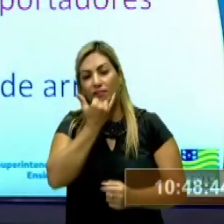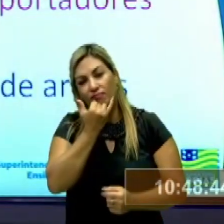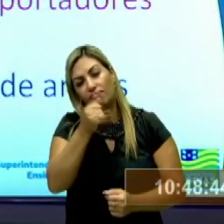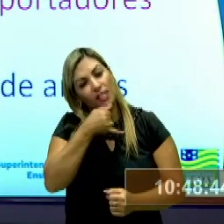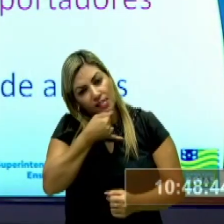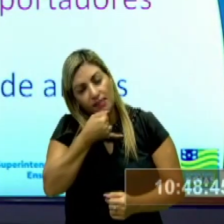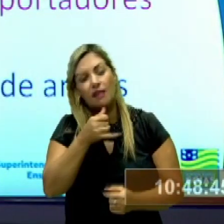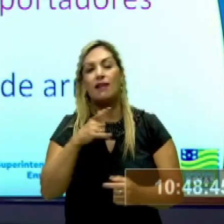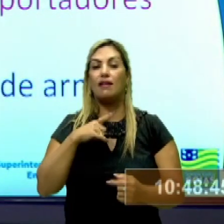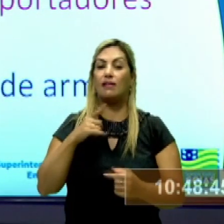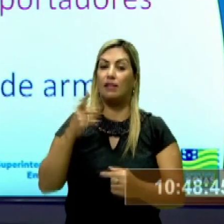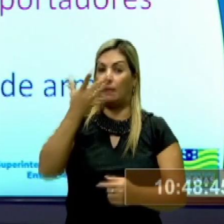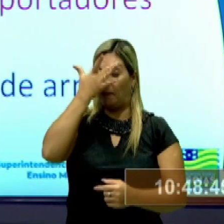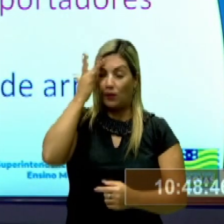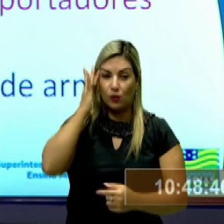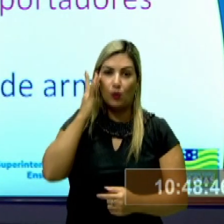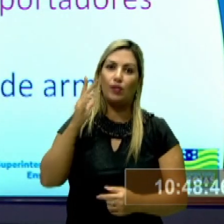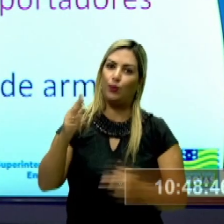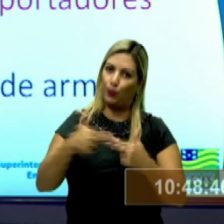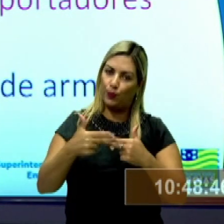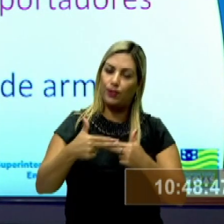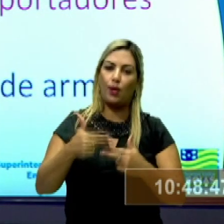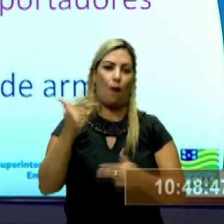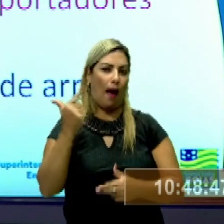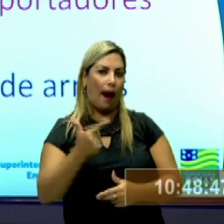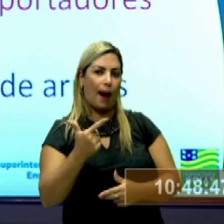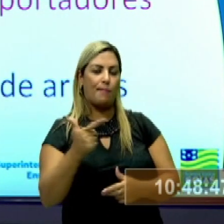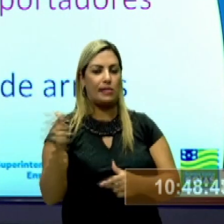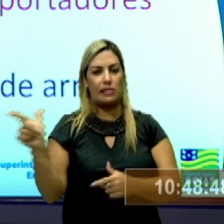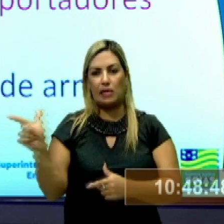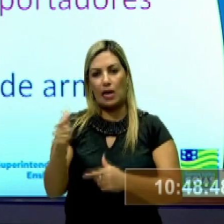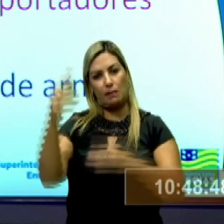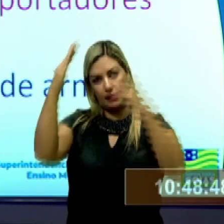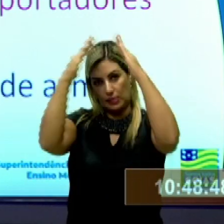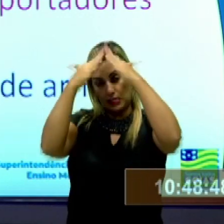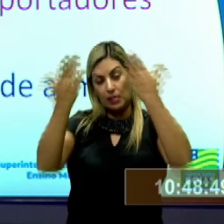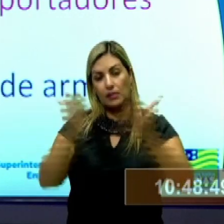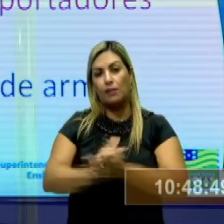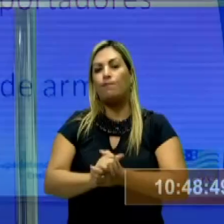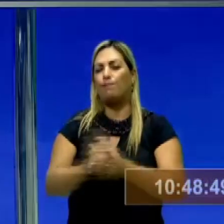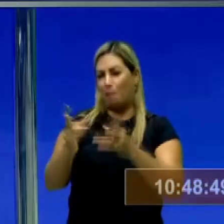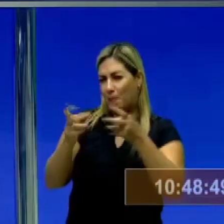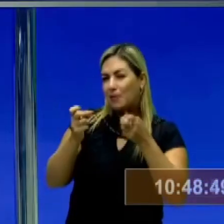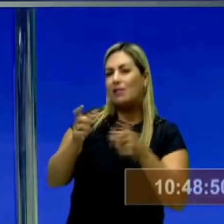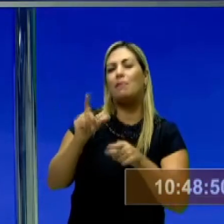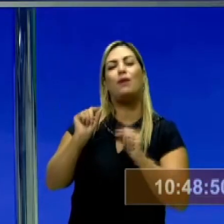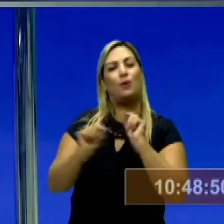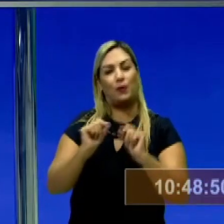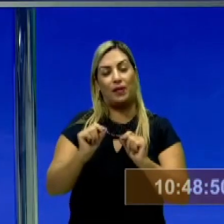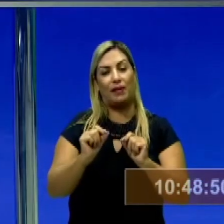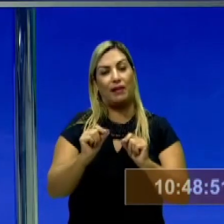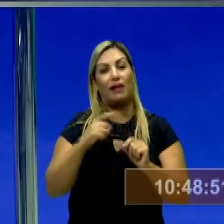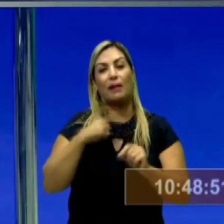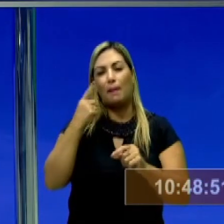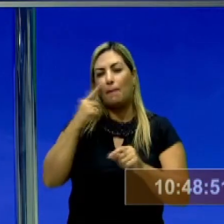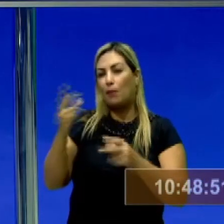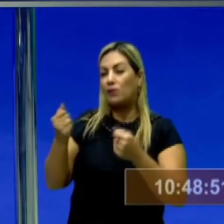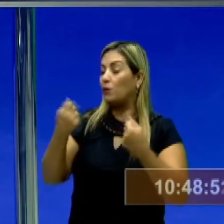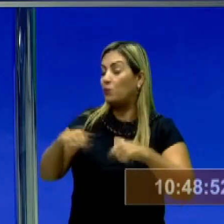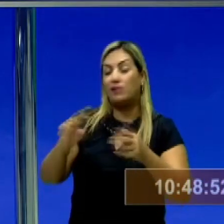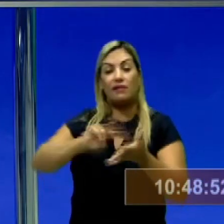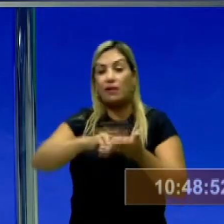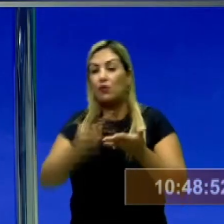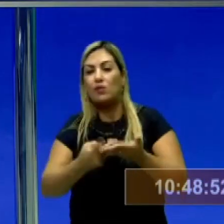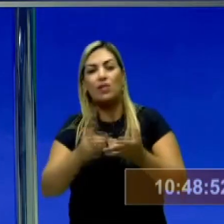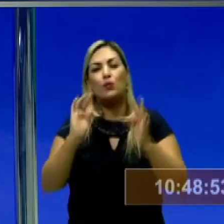negligência de portadores de armas. Então, vocês viram assim, que deu para a gente poder pegar o teor sem precisar de